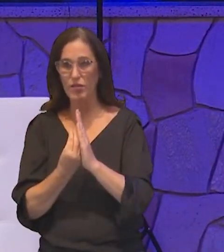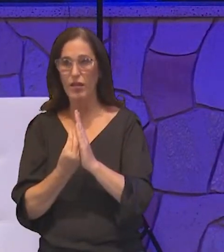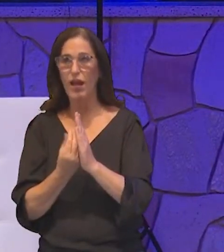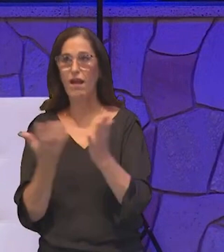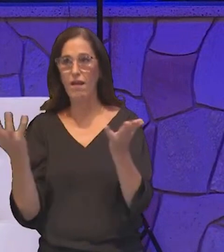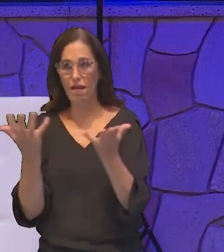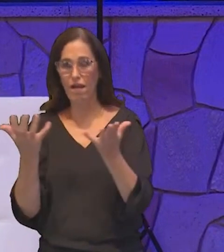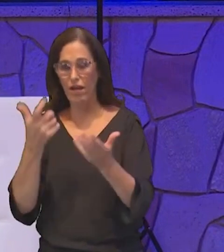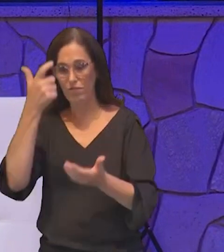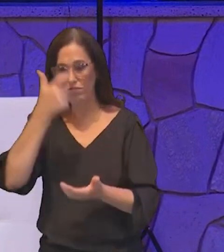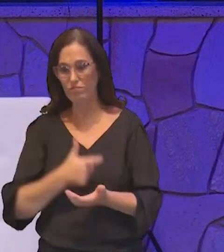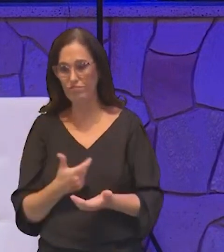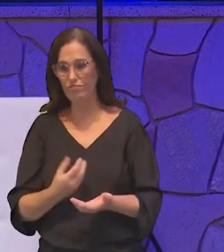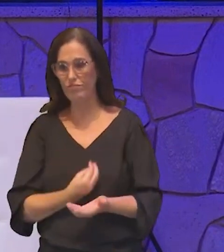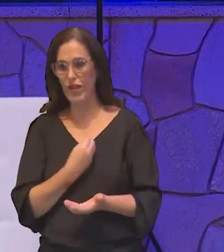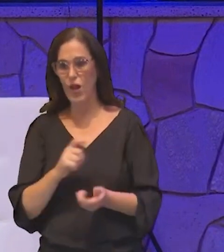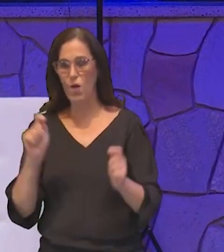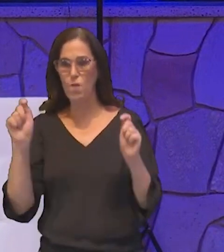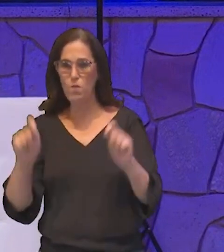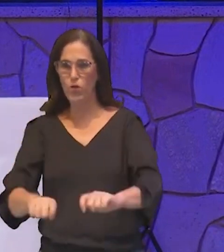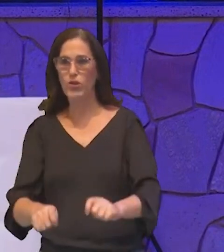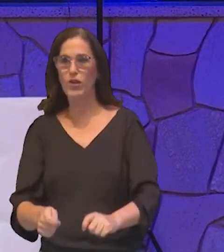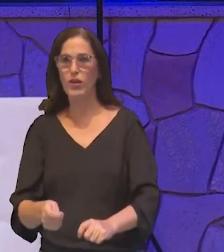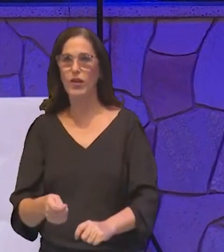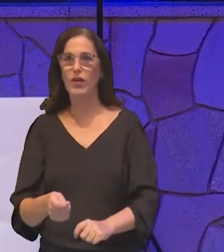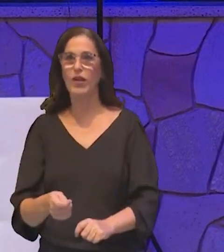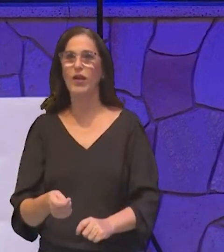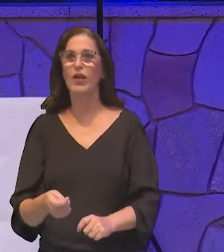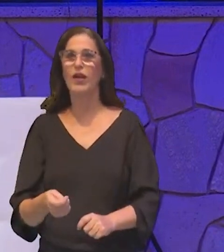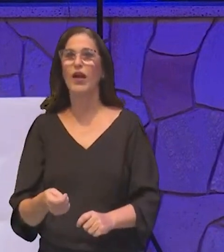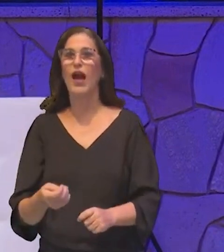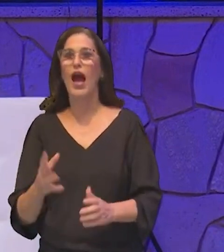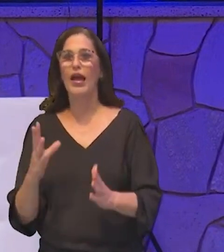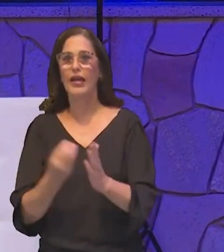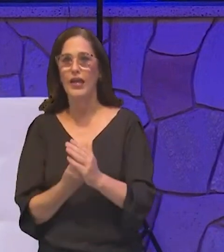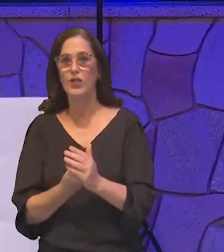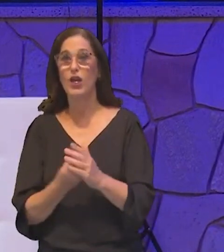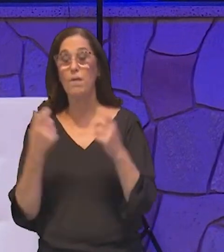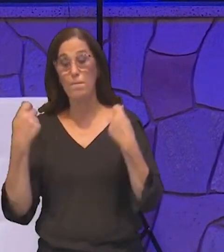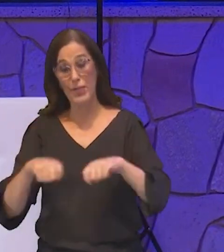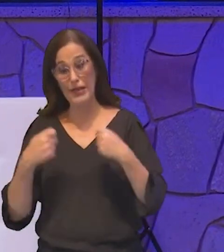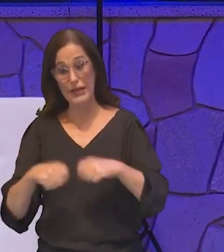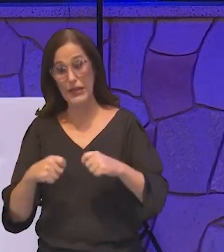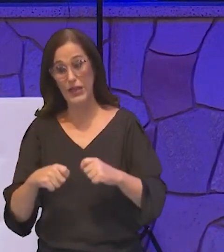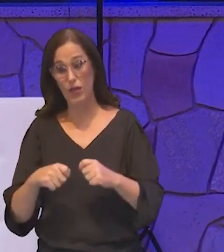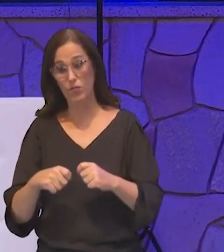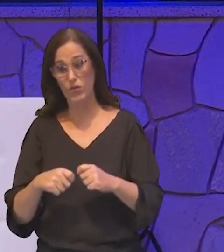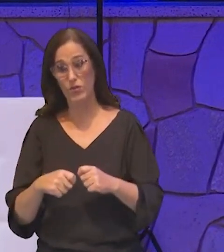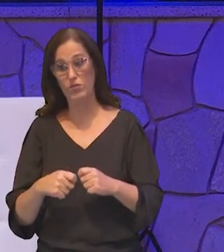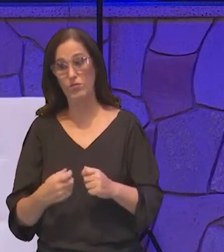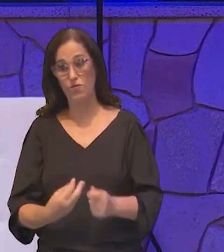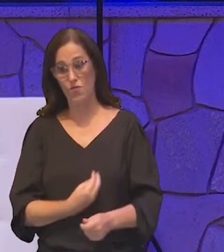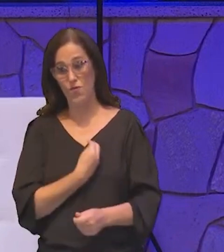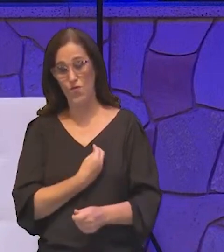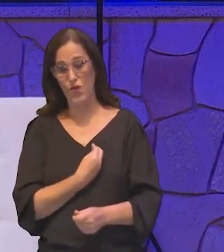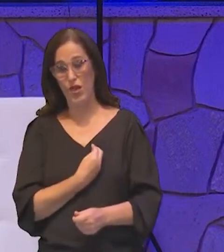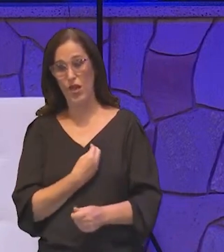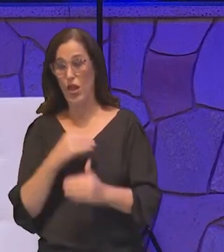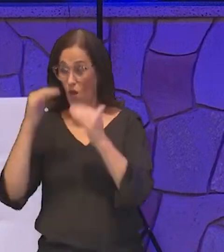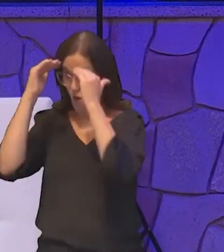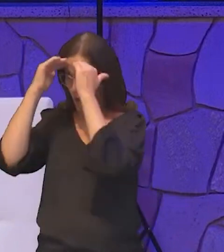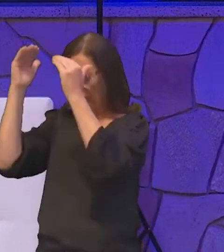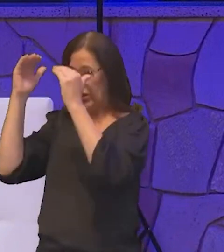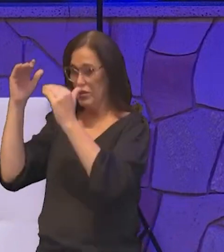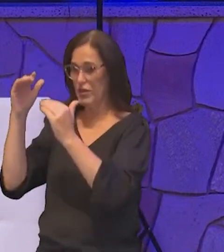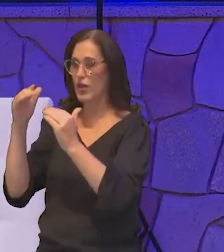queremos ser, ou podemos dizer melhor, a igreja que devemos ser, se cumprirmos aquilo que o Senhor espera de